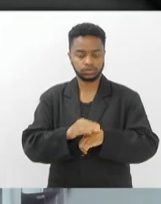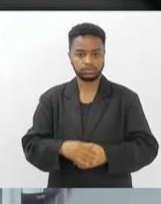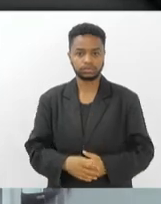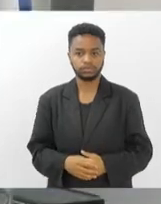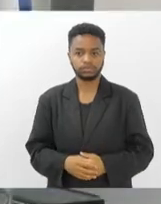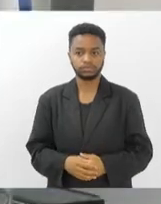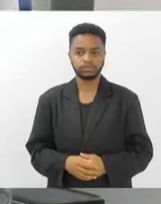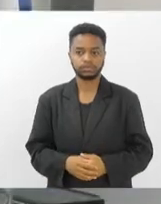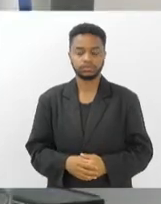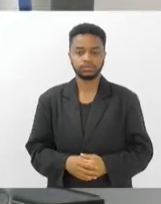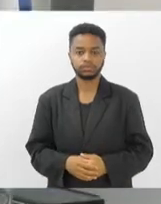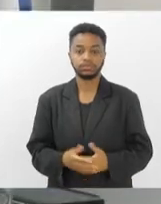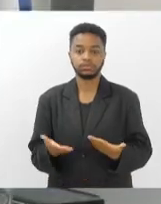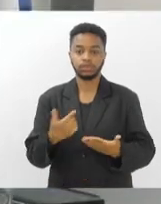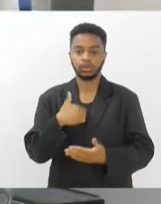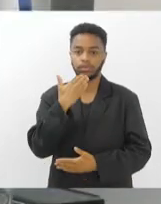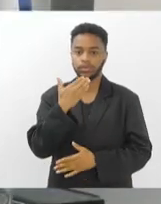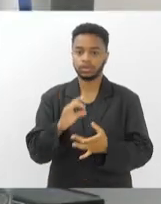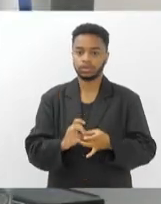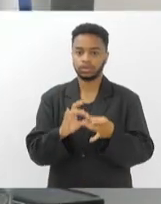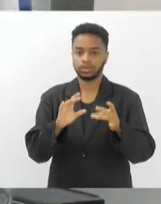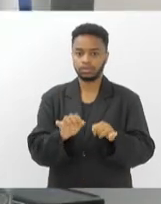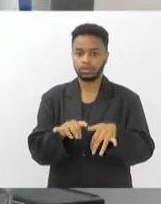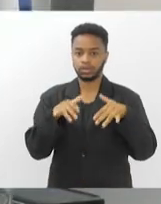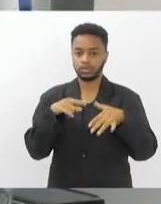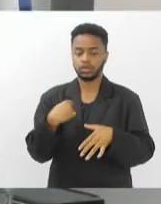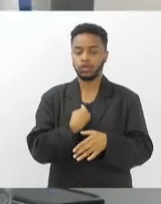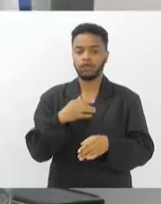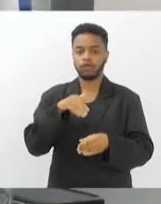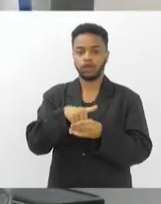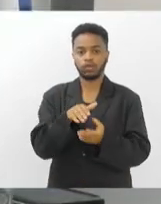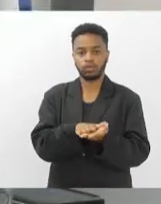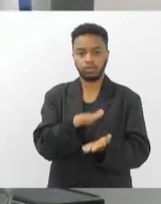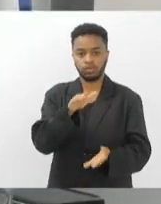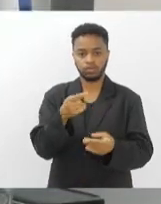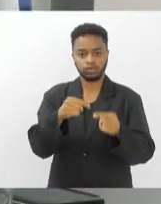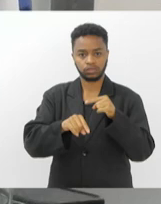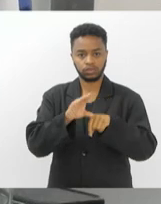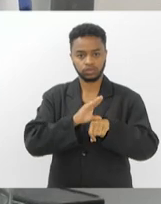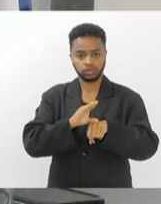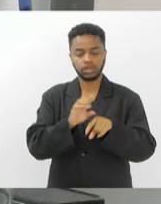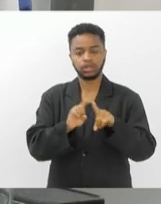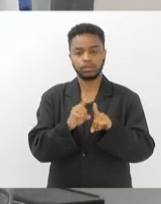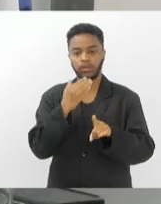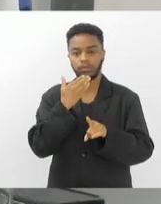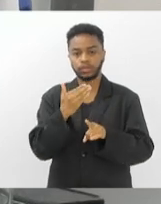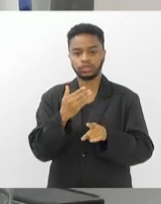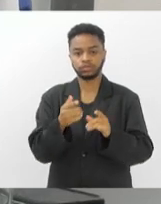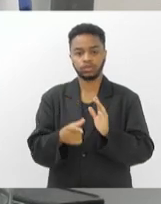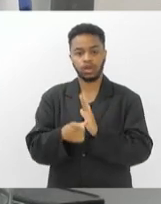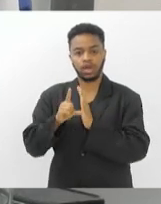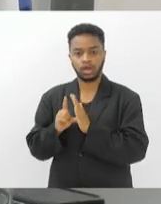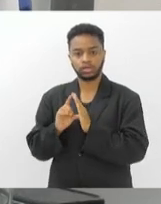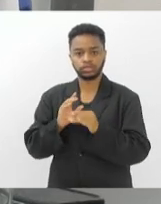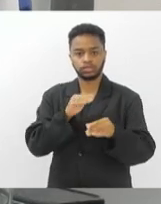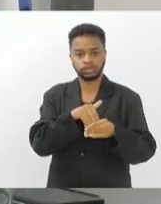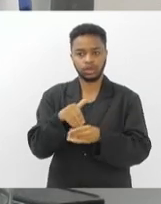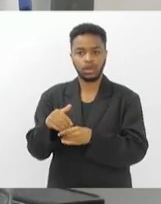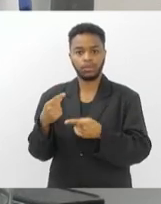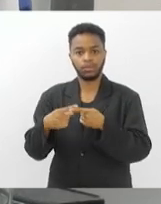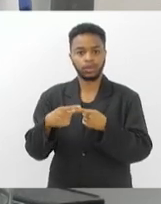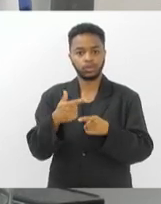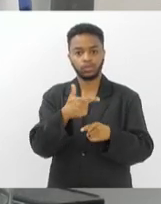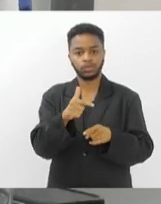Então, vou pedir autorização do plenário para que a gente vote em bloco, não só as inconstitucionalidades, mas os pedidos de antecipação, já que não vai